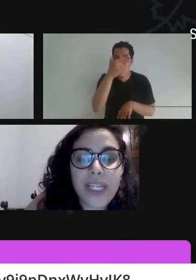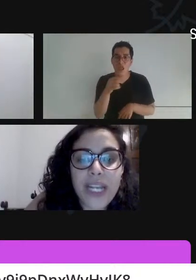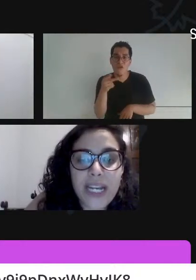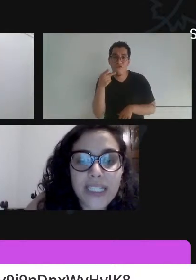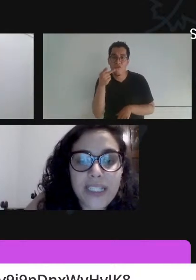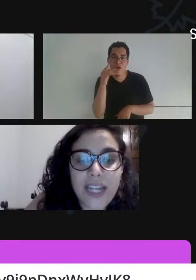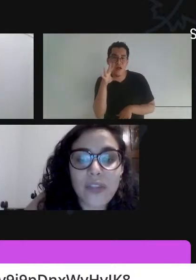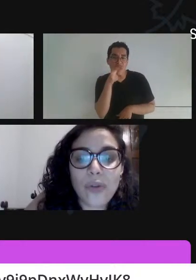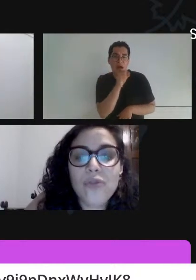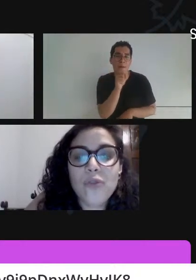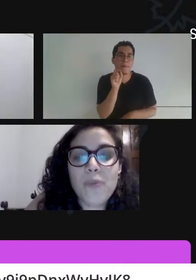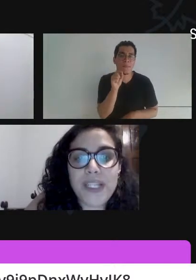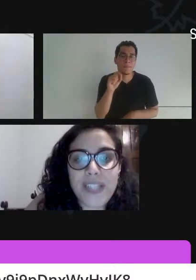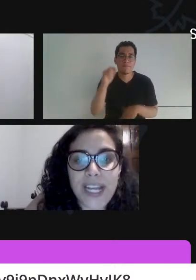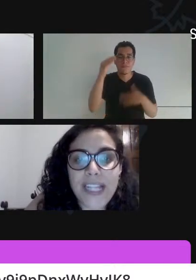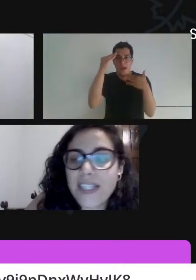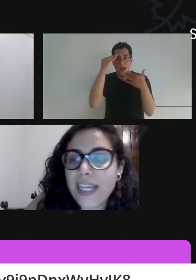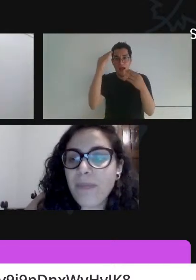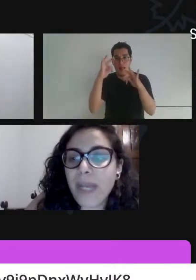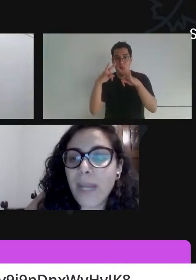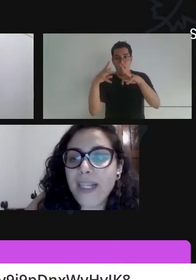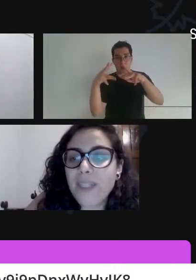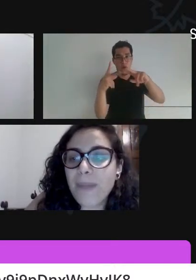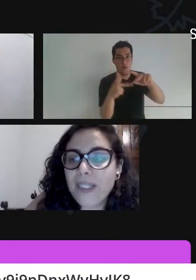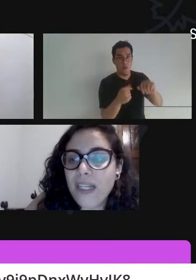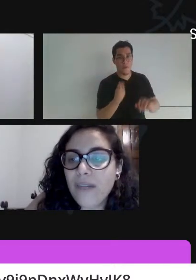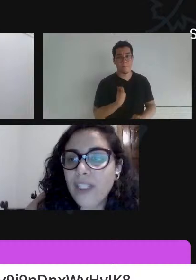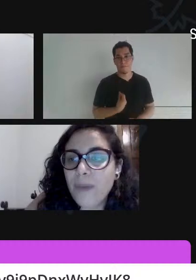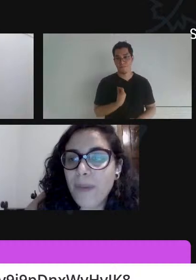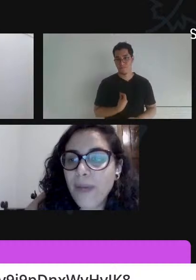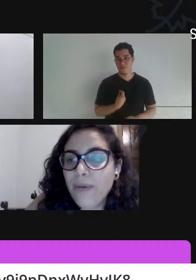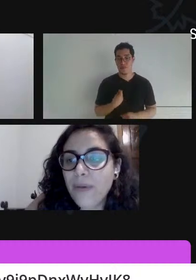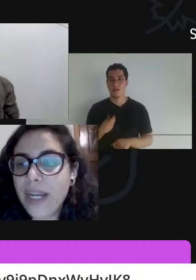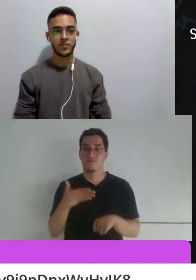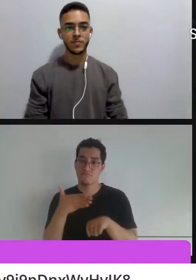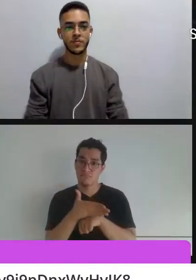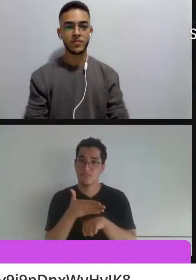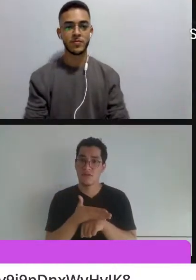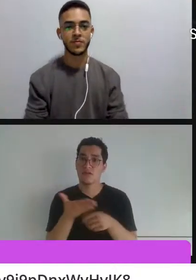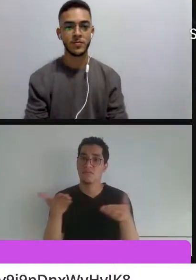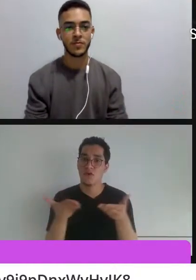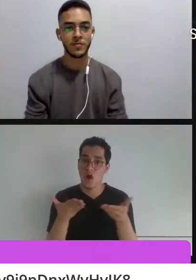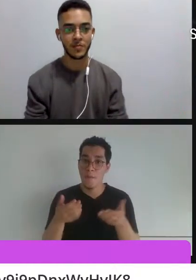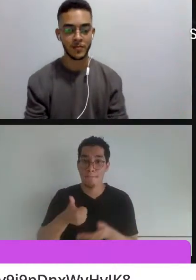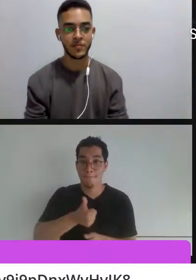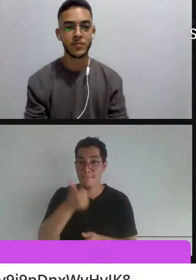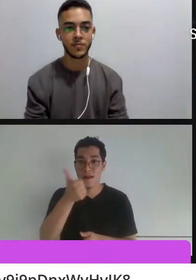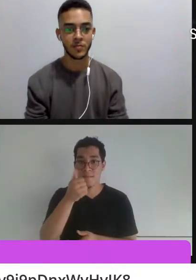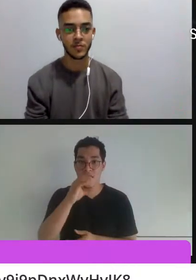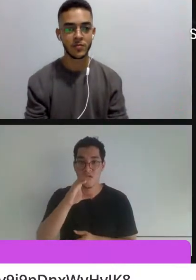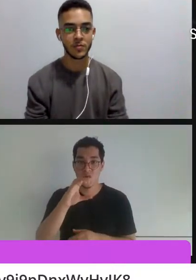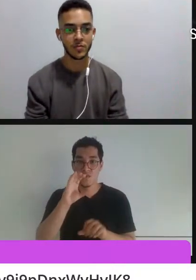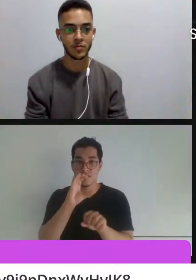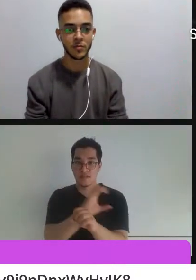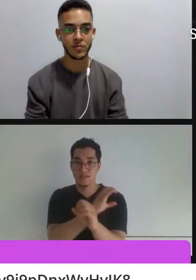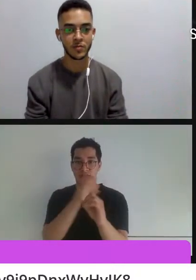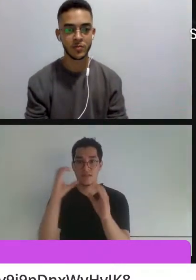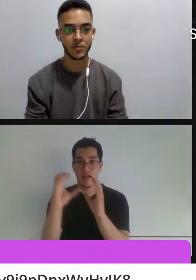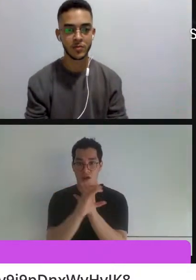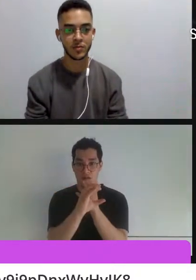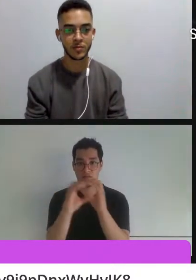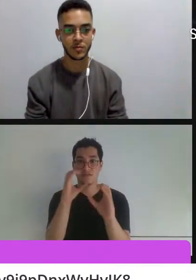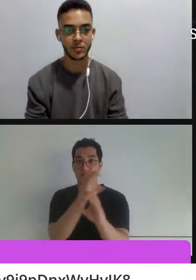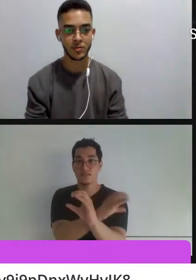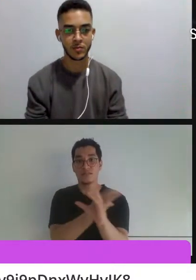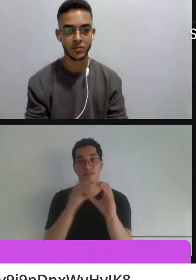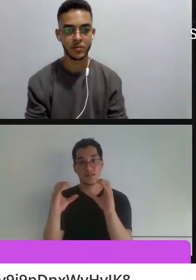Eu queria agradecer a todos os presentes, né, pela participação nesse primeiro ciclo de palestras de linguística, né? Então,